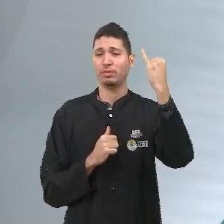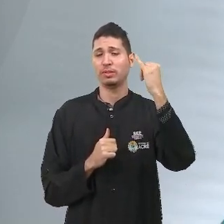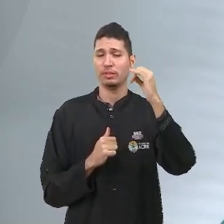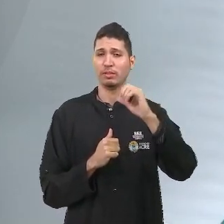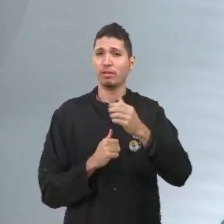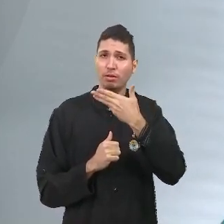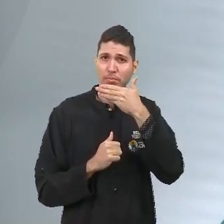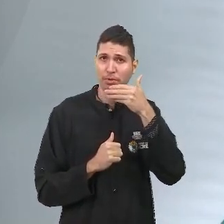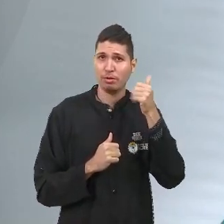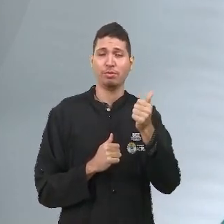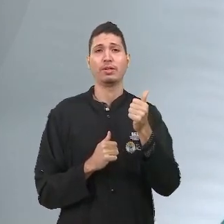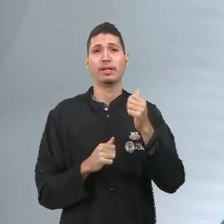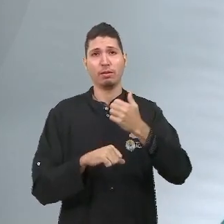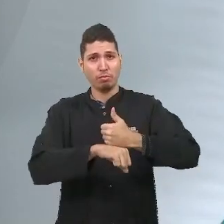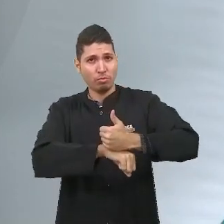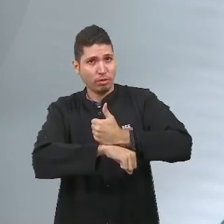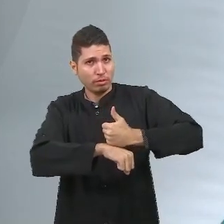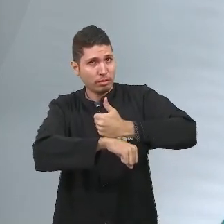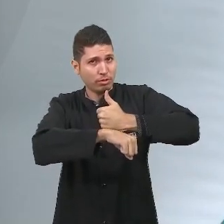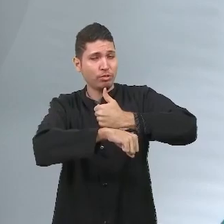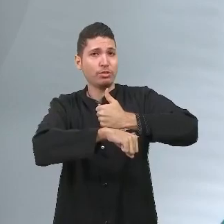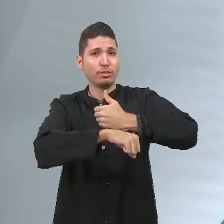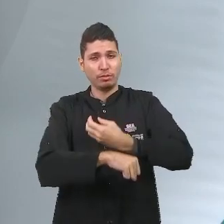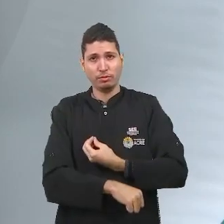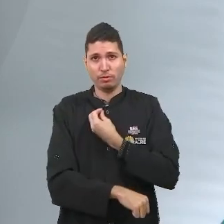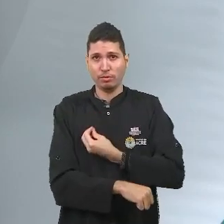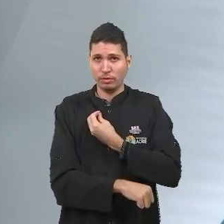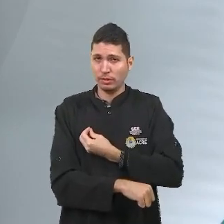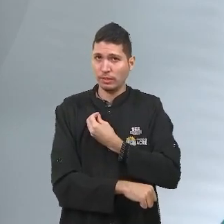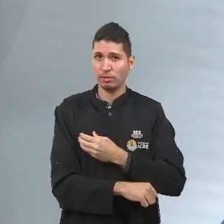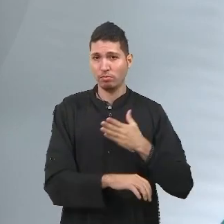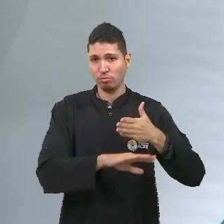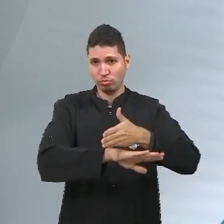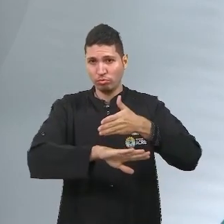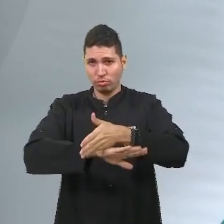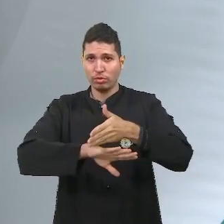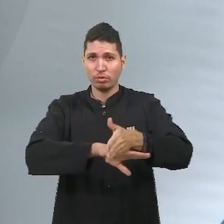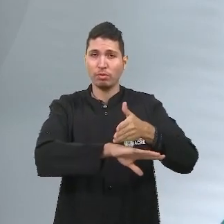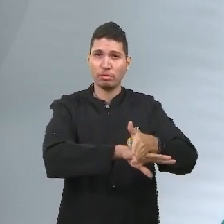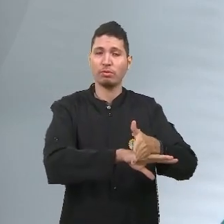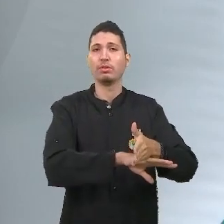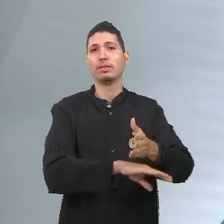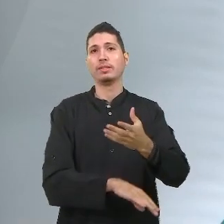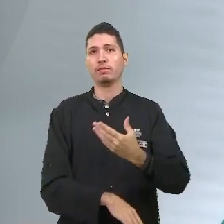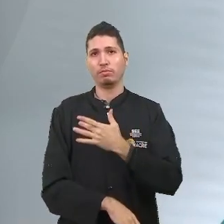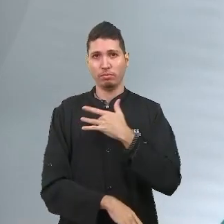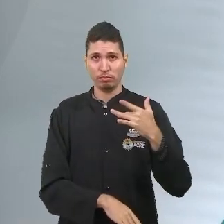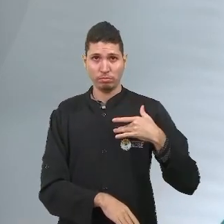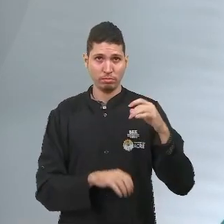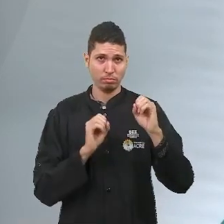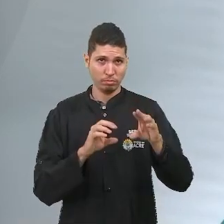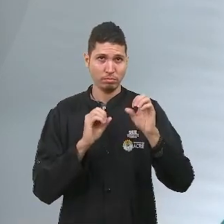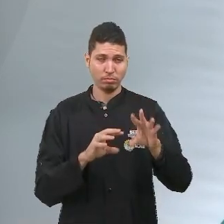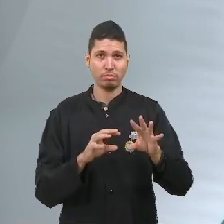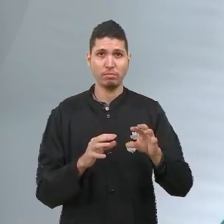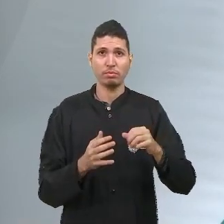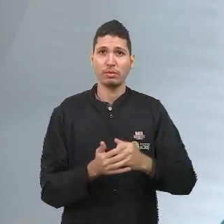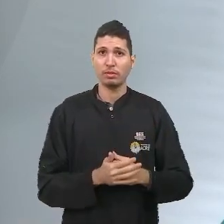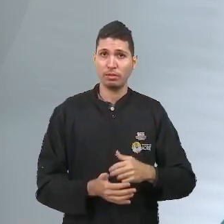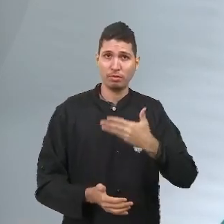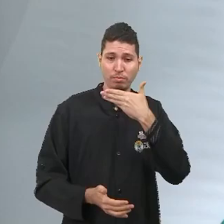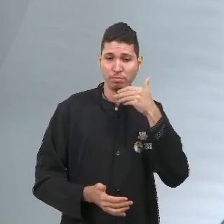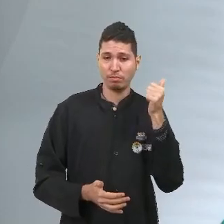a longevidade, a qualidade de vida, o acesso das pessoas a uma melhor saúde, uma melhor educação e, consequentemente, uma